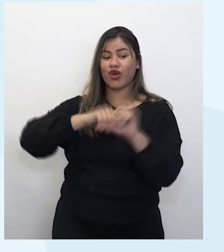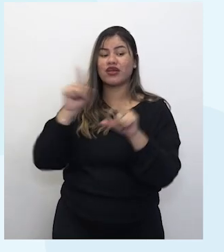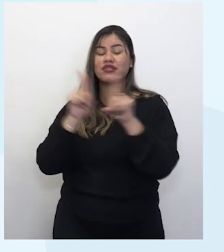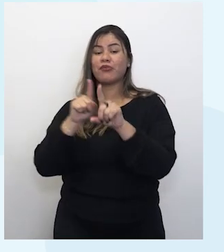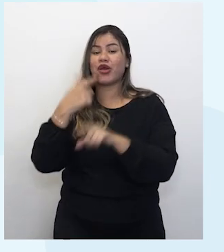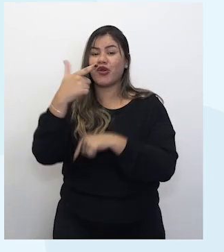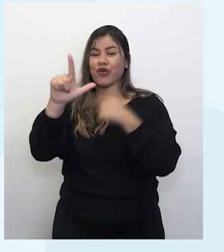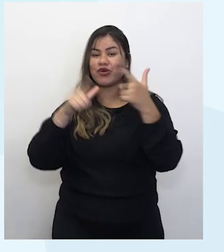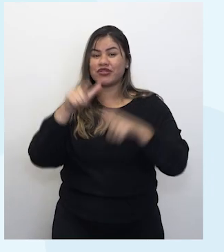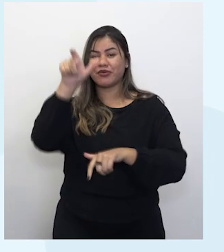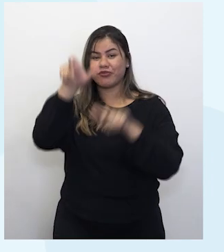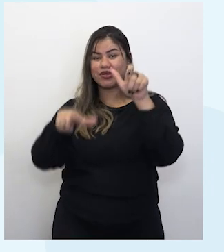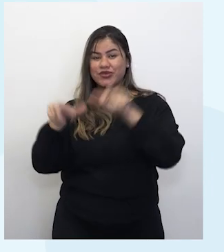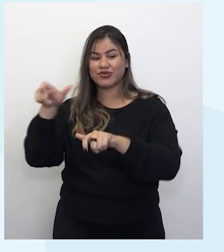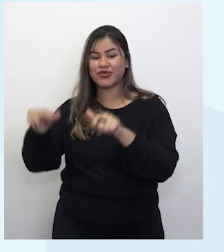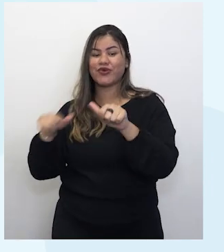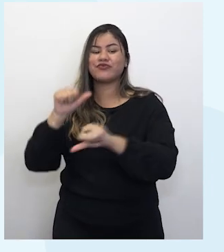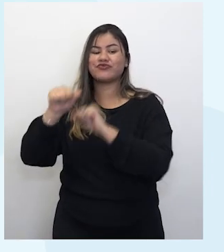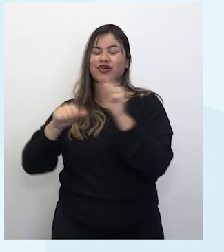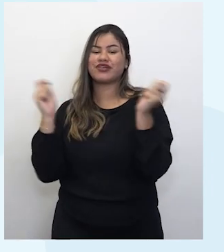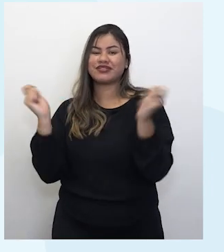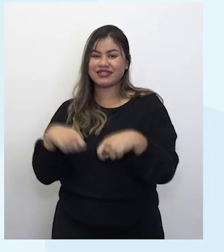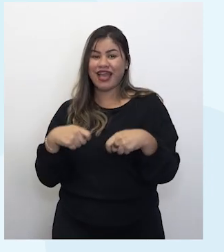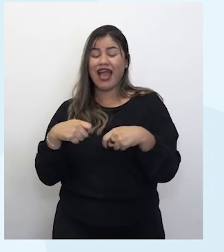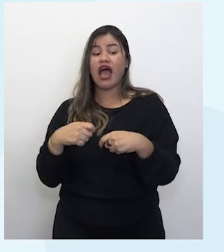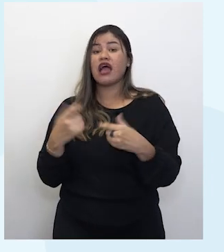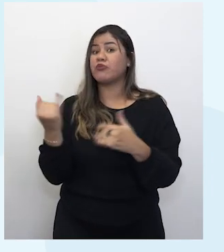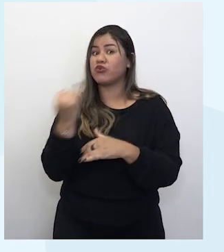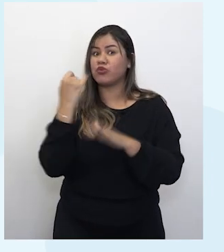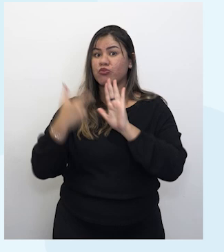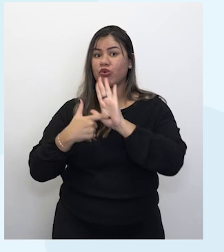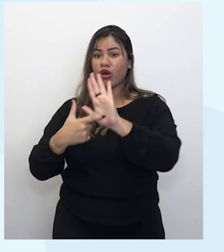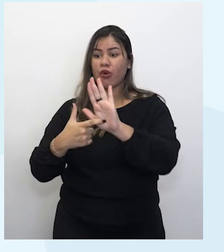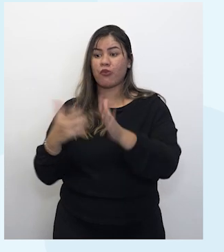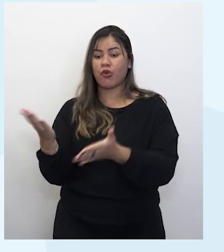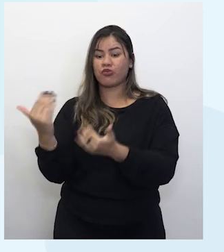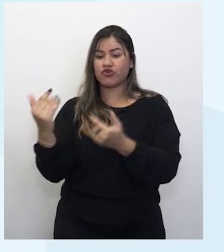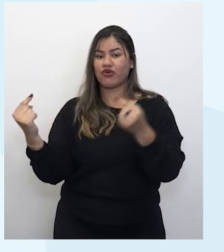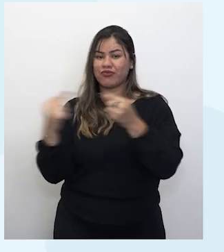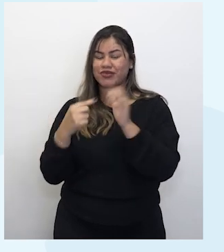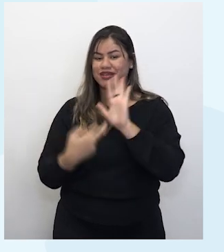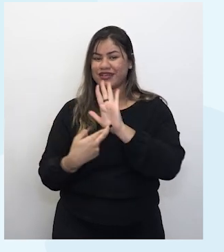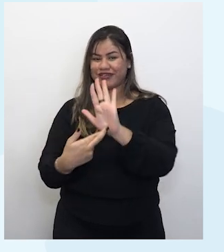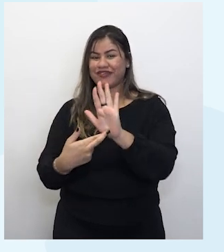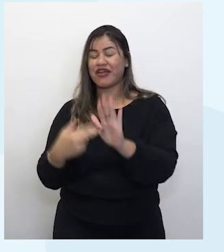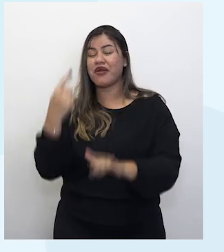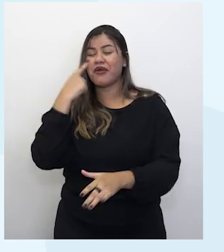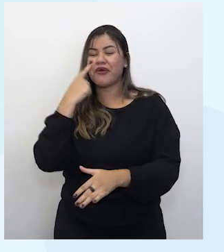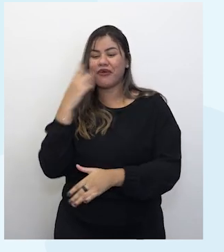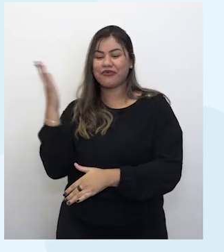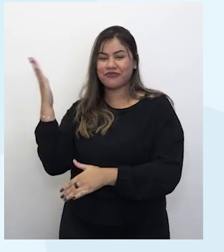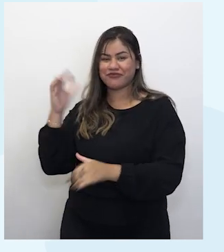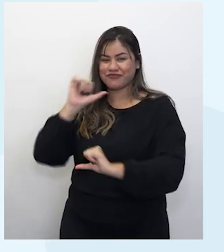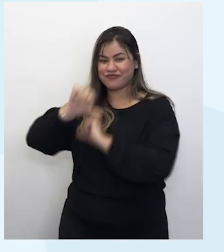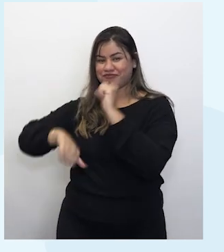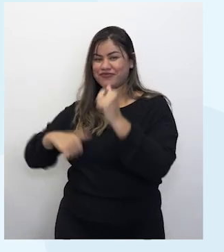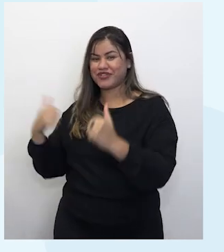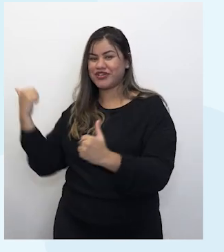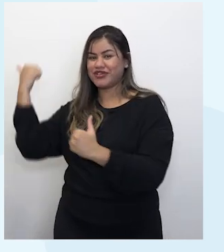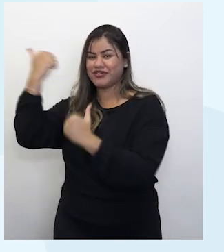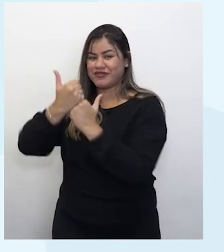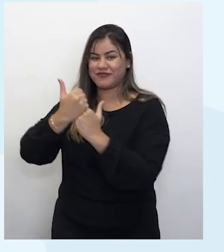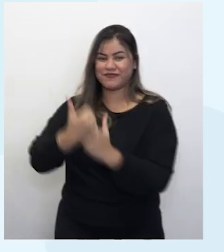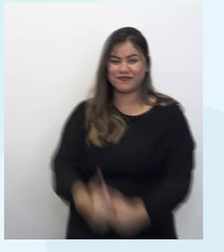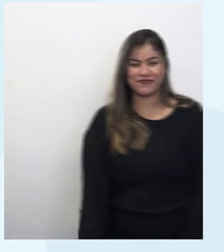outras pessoas, né? É importante a gente sempre mostrar para o jovem algumas referências. Então, a gente trouxe algumas. J.